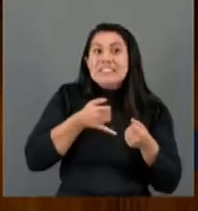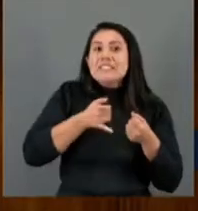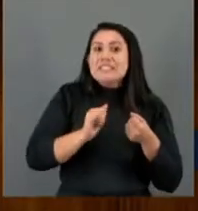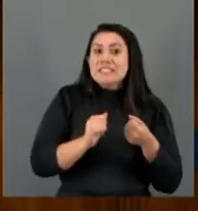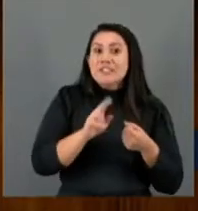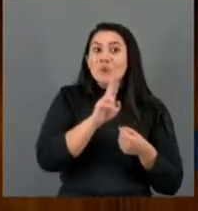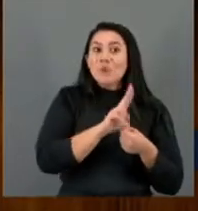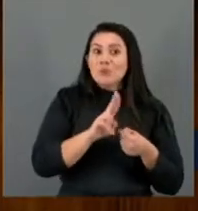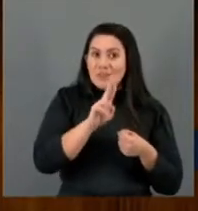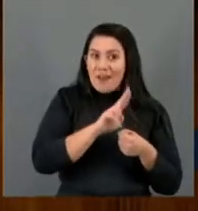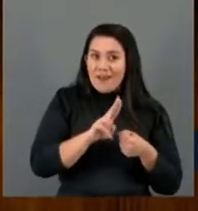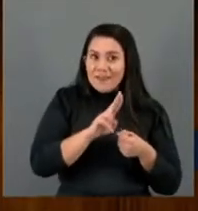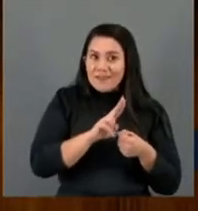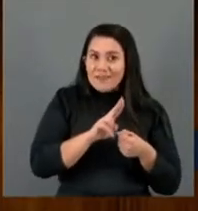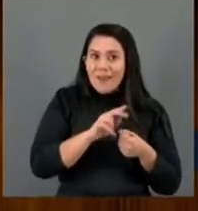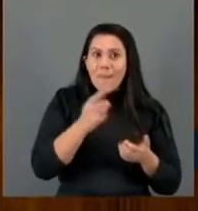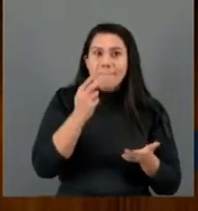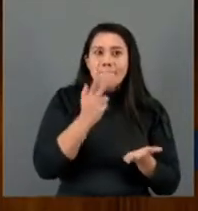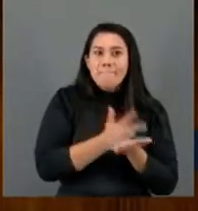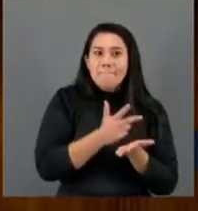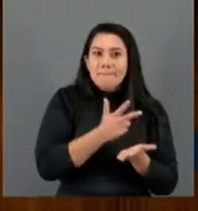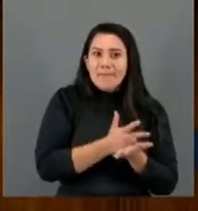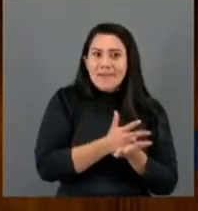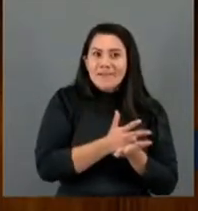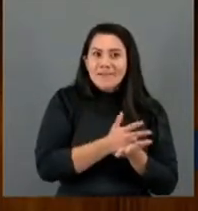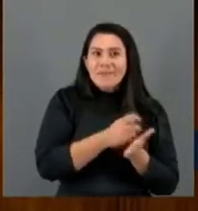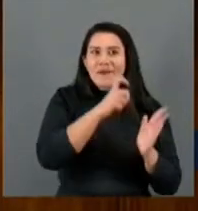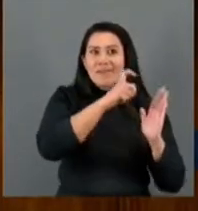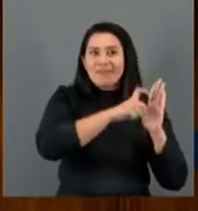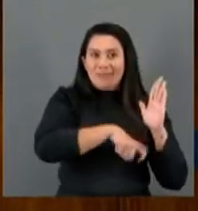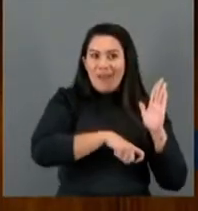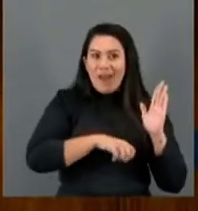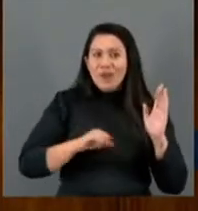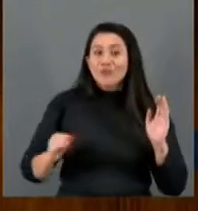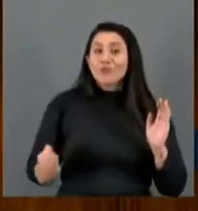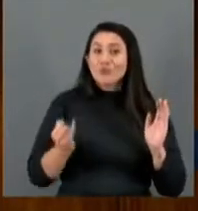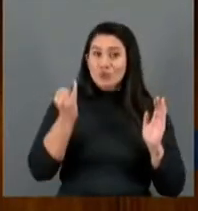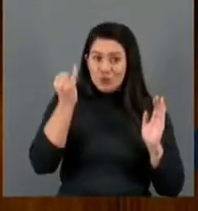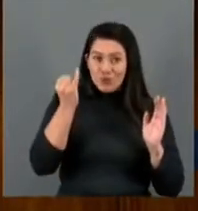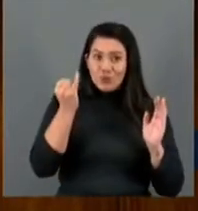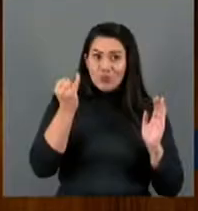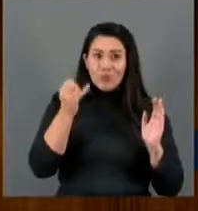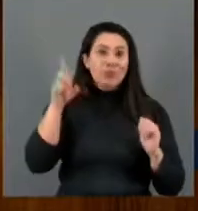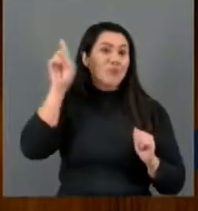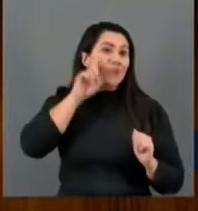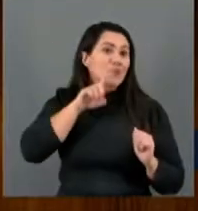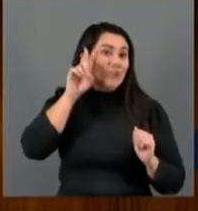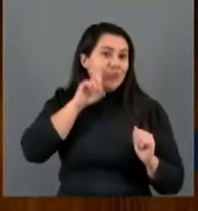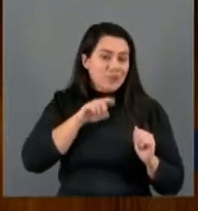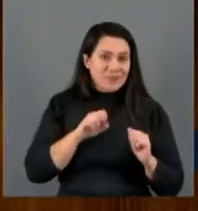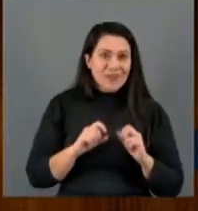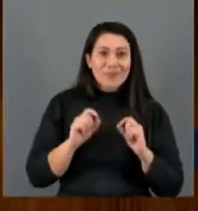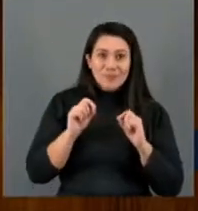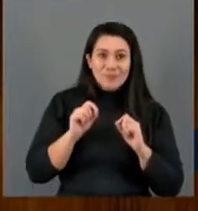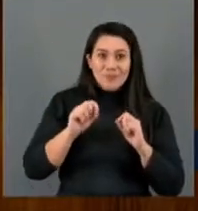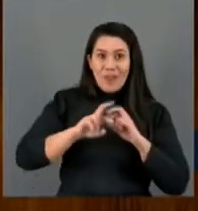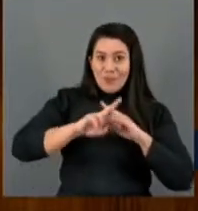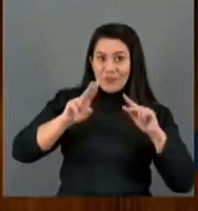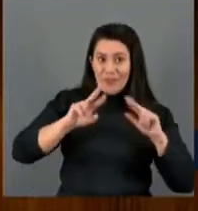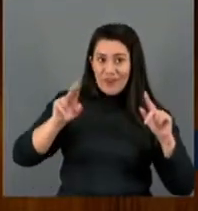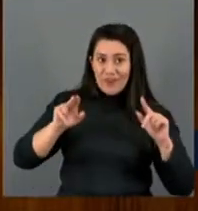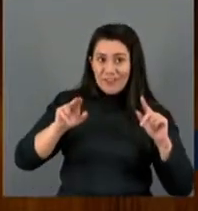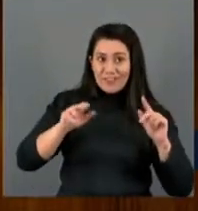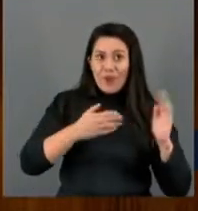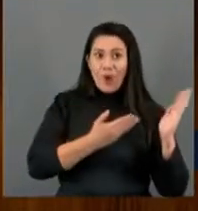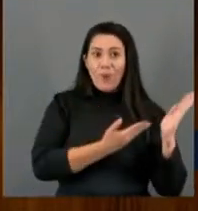taxa de juros americana, despenderia 292. Então, a diferença são, vou ver se cabe aqui,